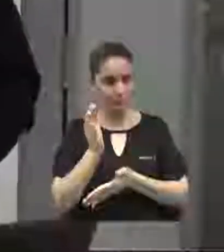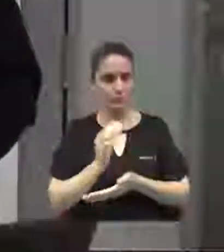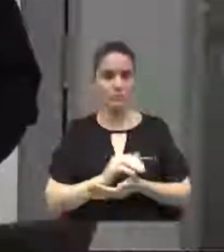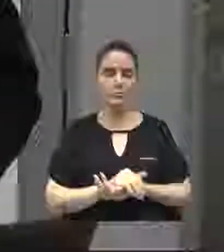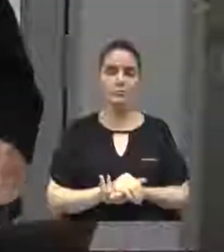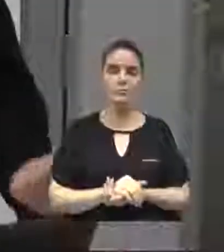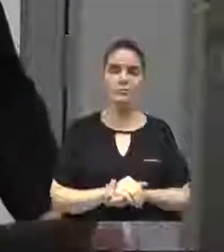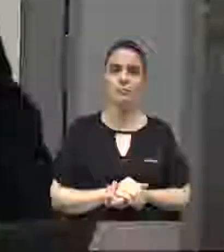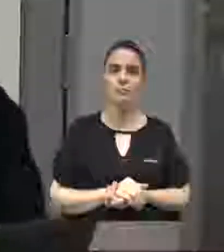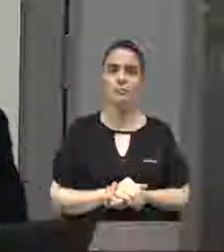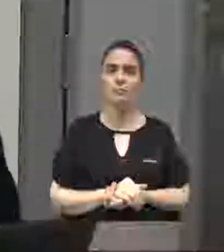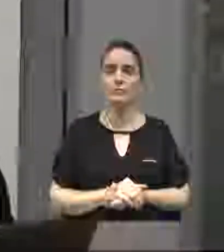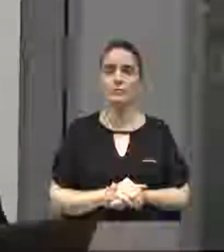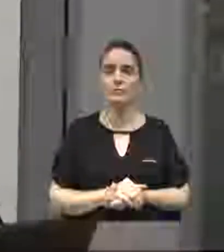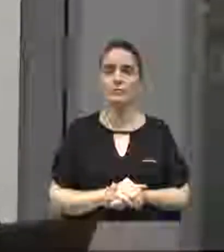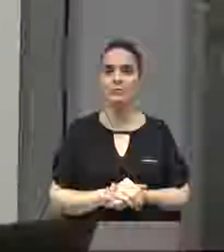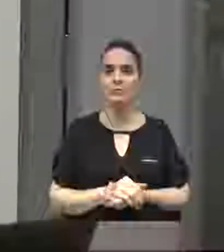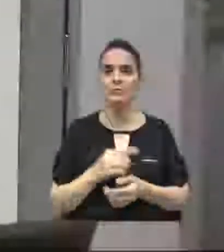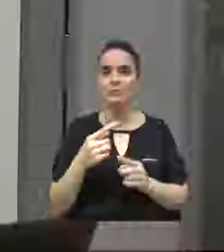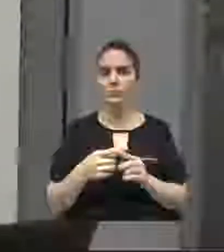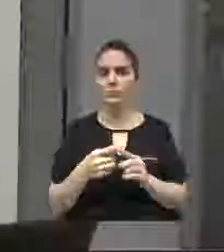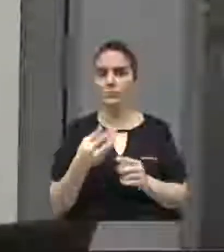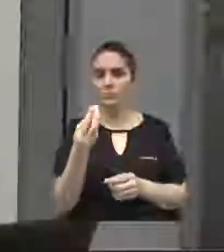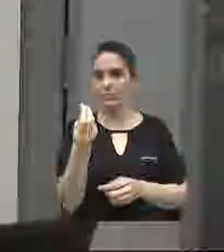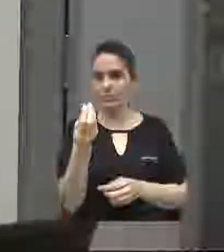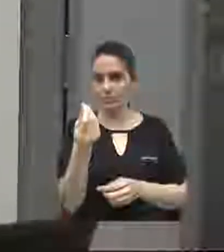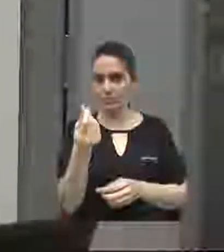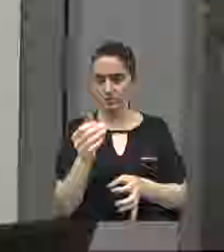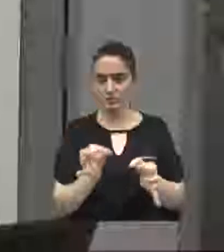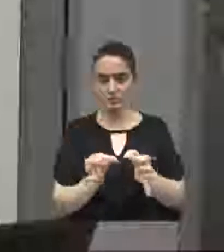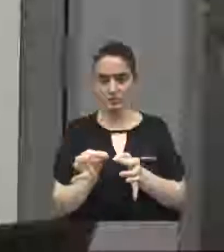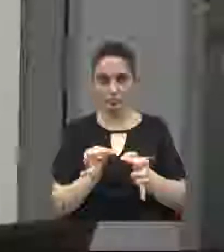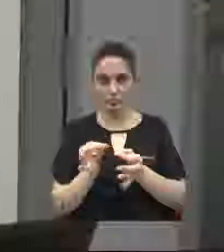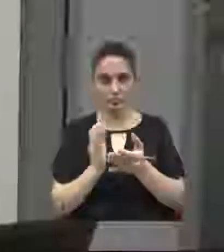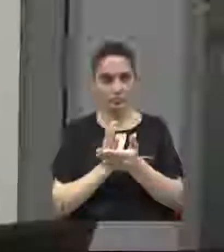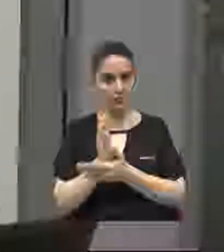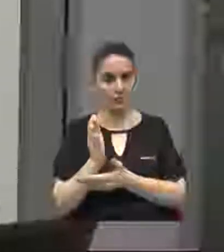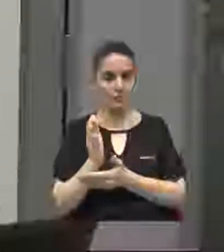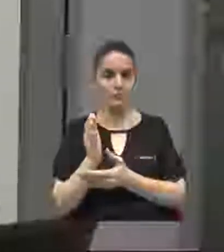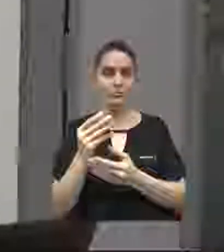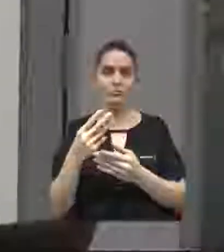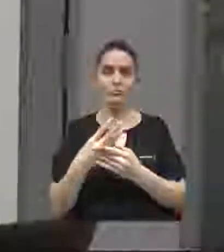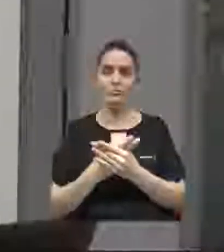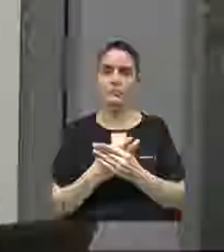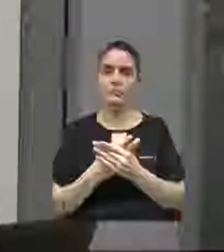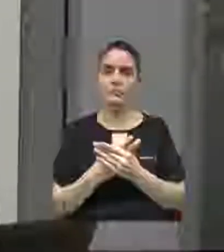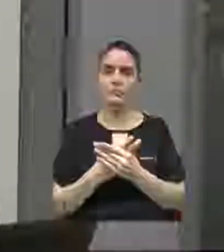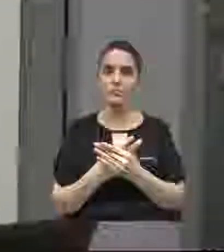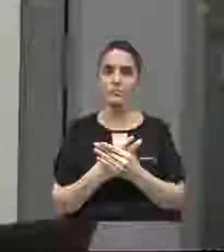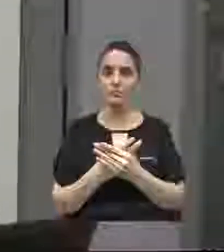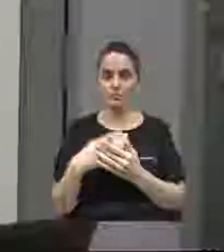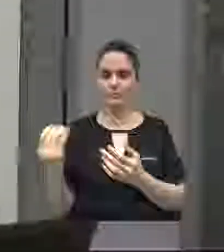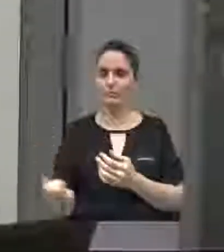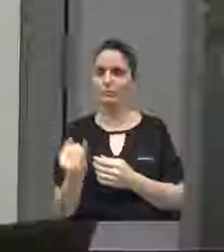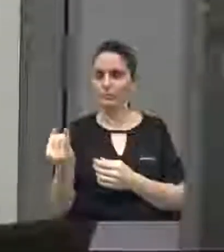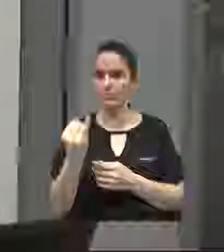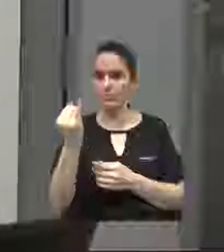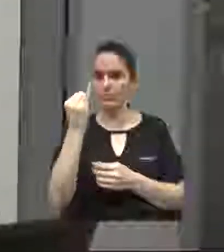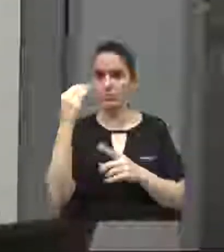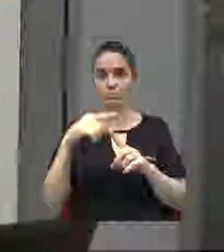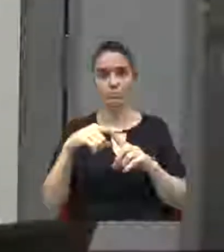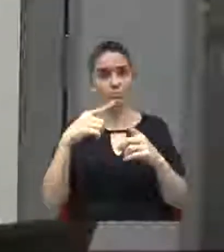Que às vezes a qualidade dos projetos que são aprovados nessa casa são de suma importância, porém